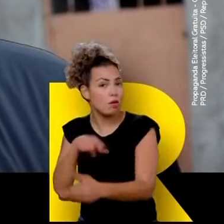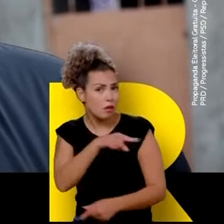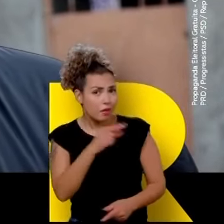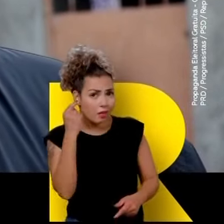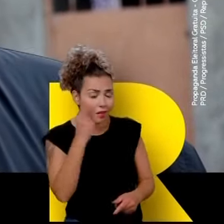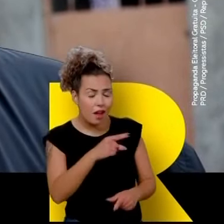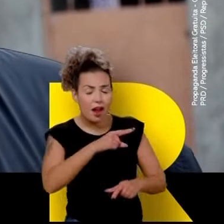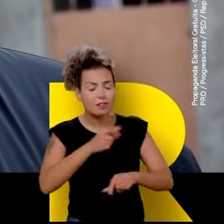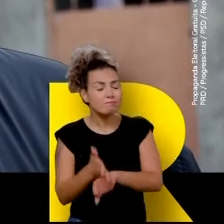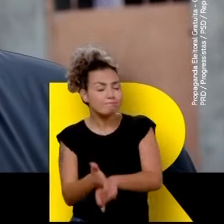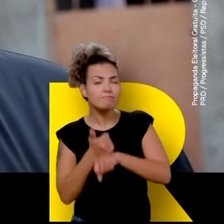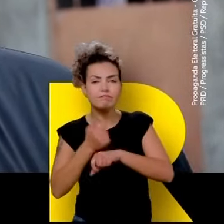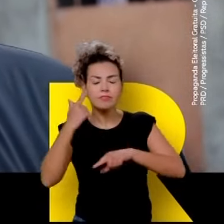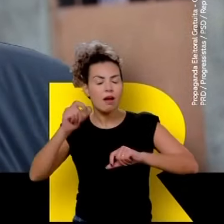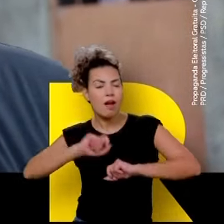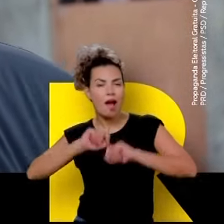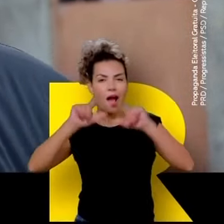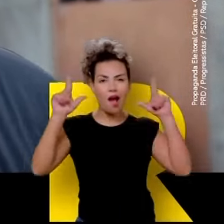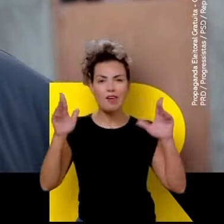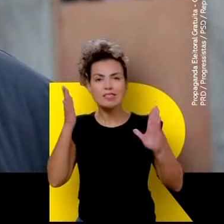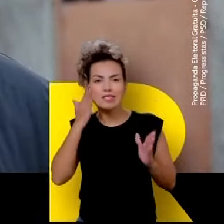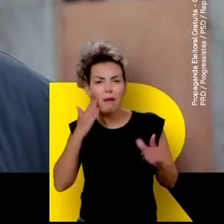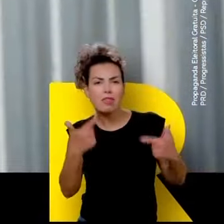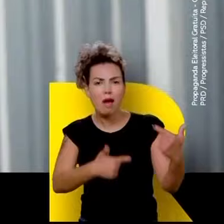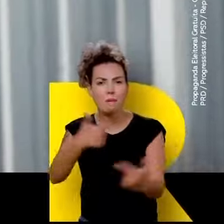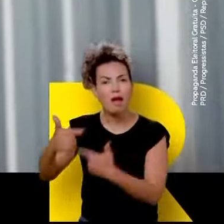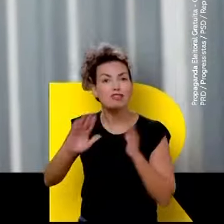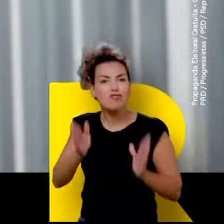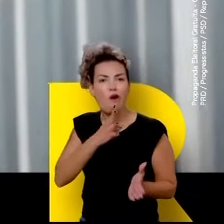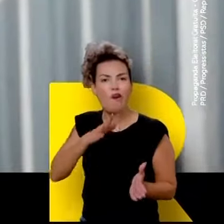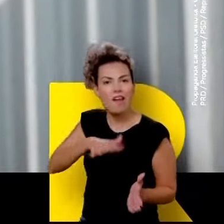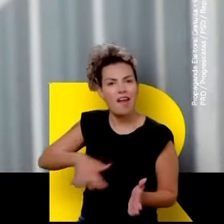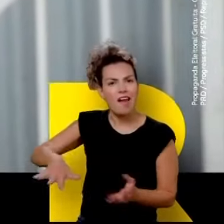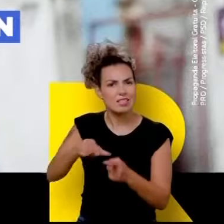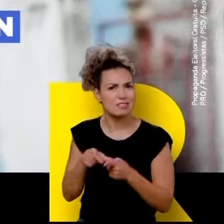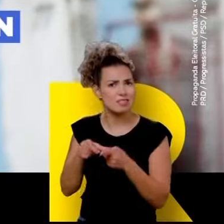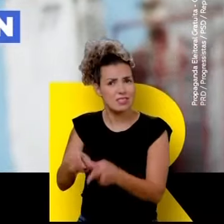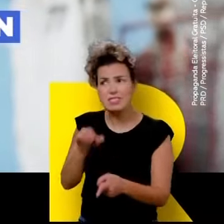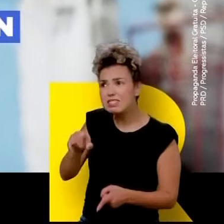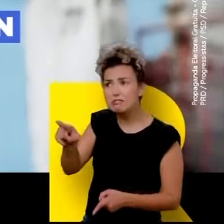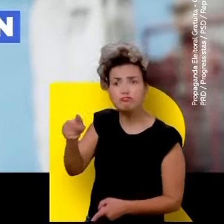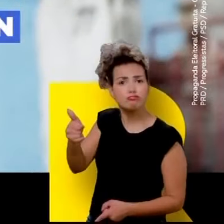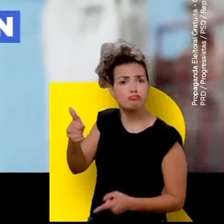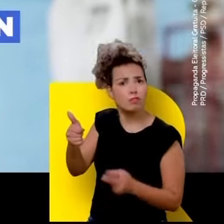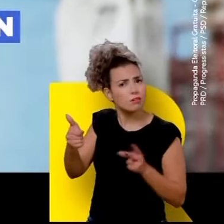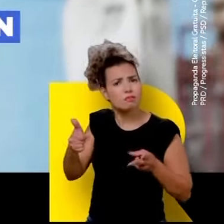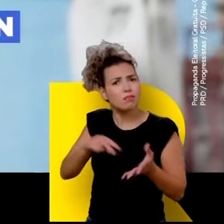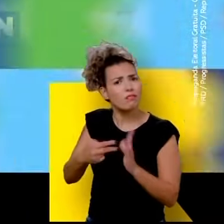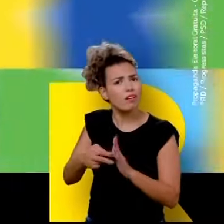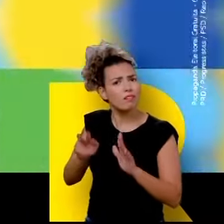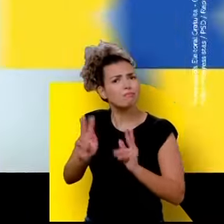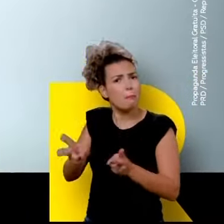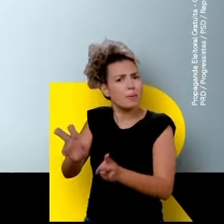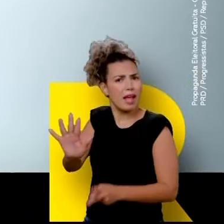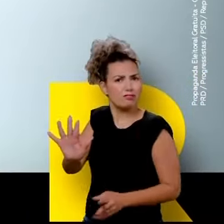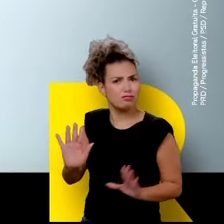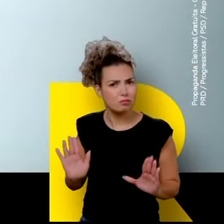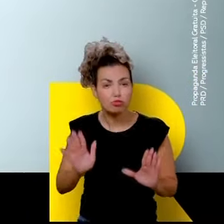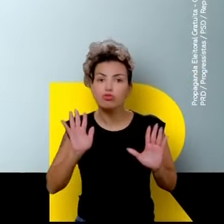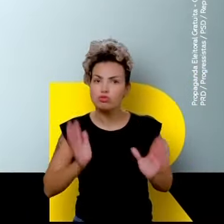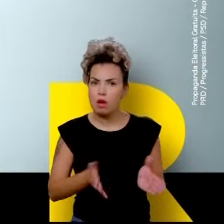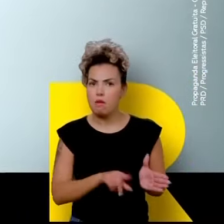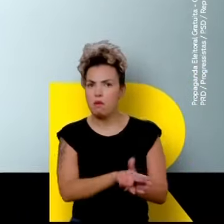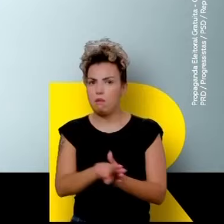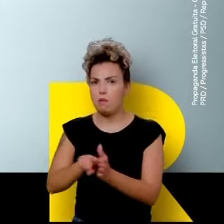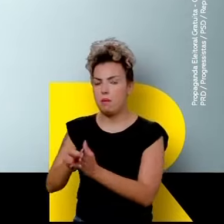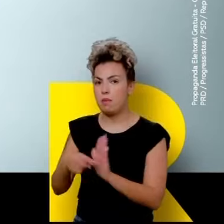acorda cedo, sabe o que é trabalhar, já conhece a periferia. Tem obra em todo lugar da cidade. O time que tá ganhando não se mexe. Todas as